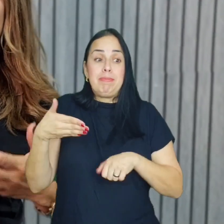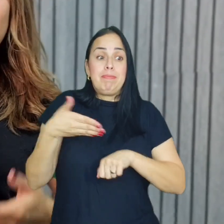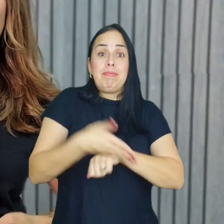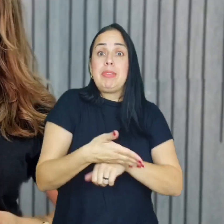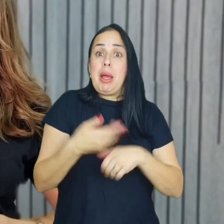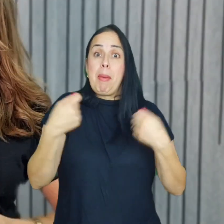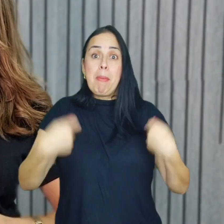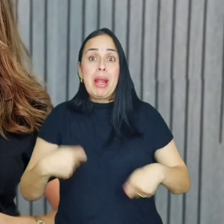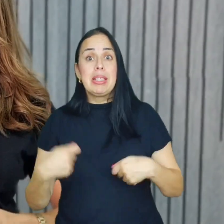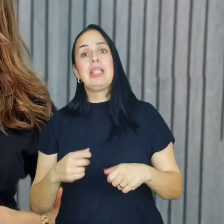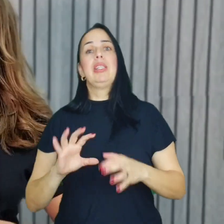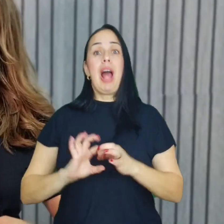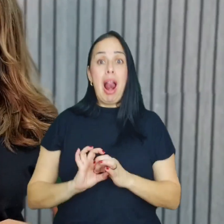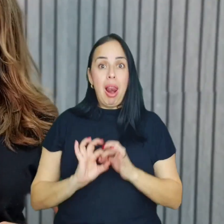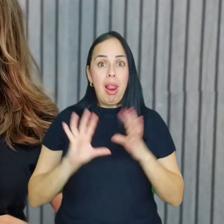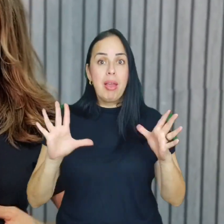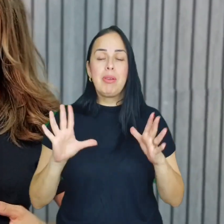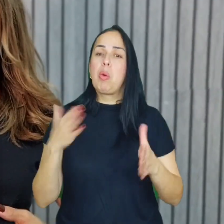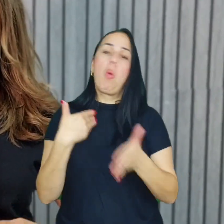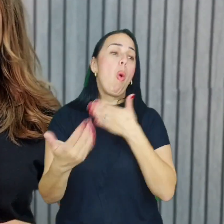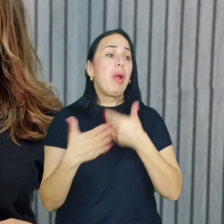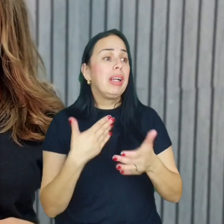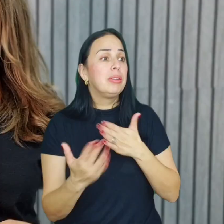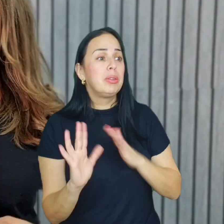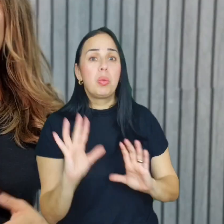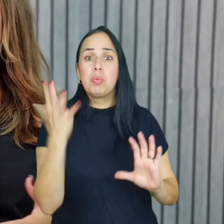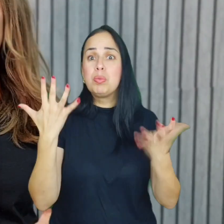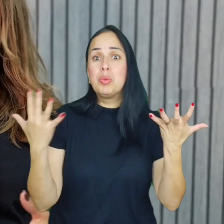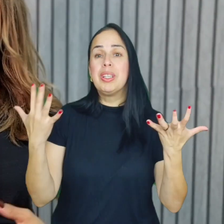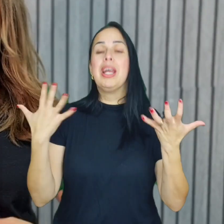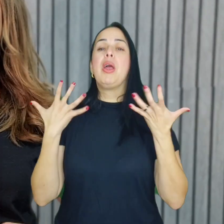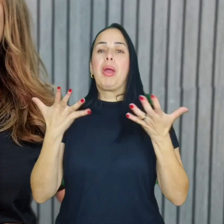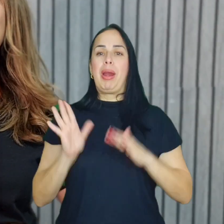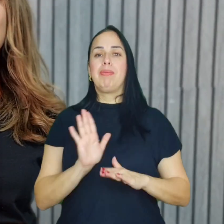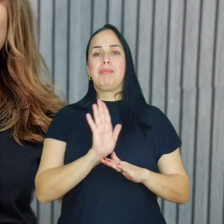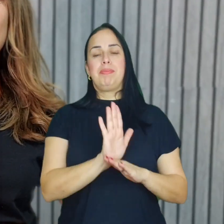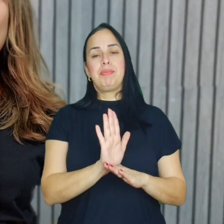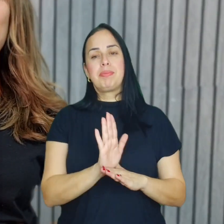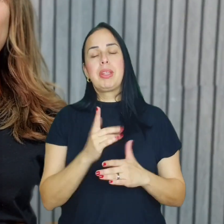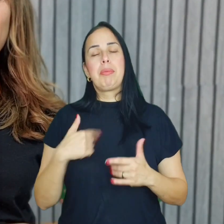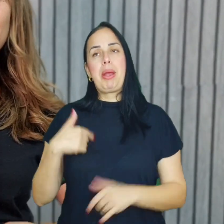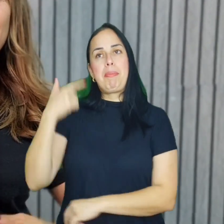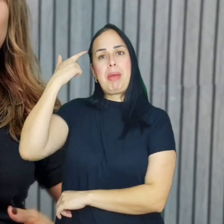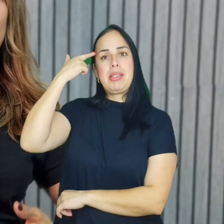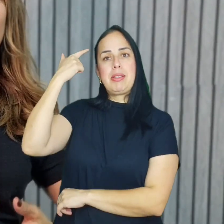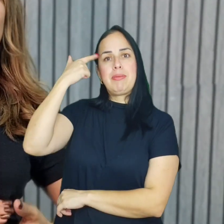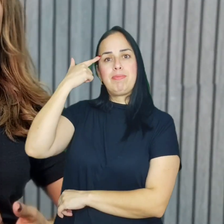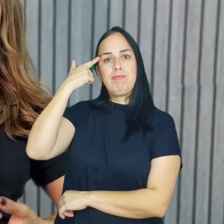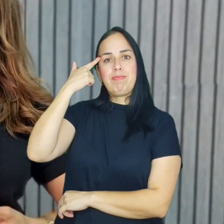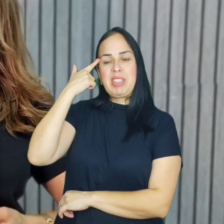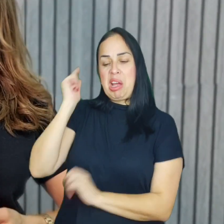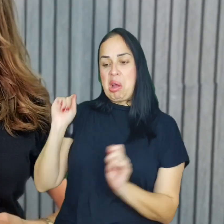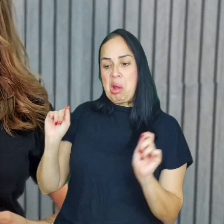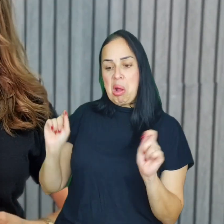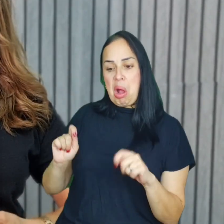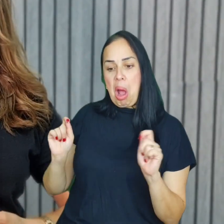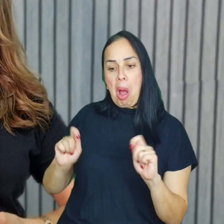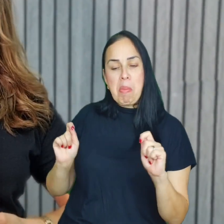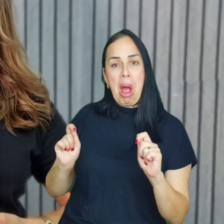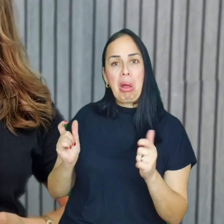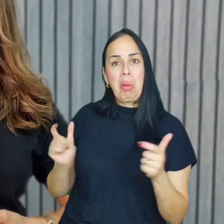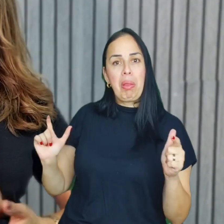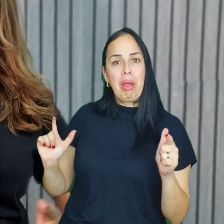que eu preciso estar aqui, que eu preciso estar disposta a qualquer coisa. Porque às vezes a gente acha que a gente